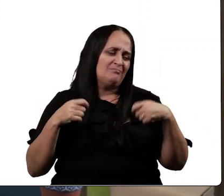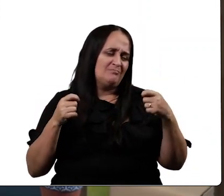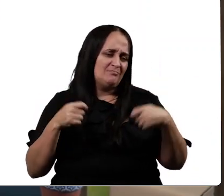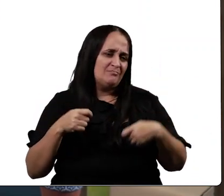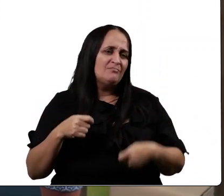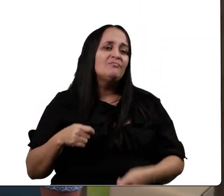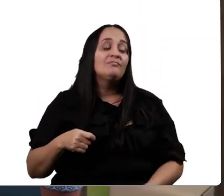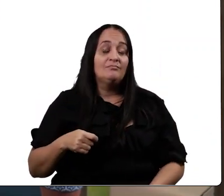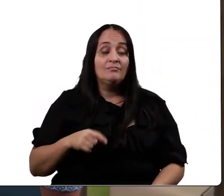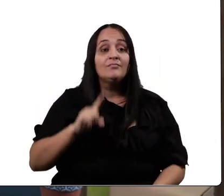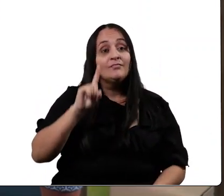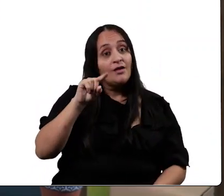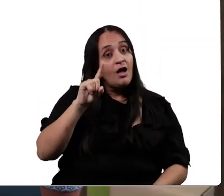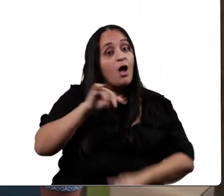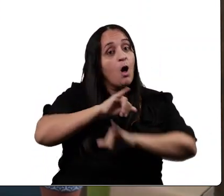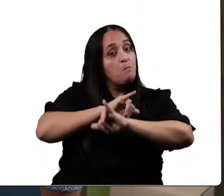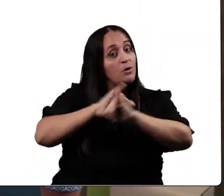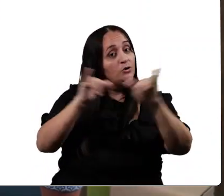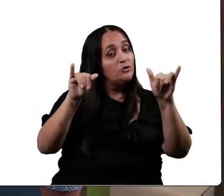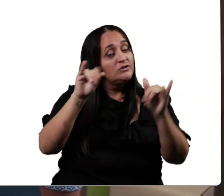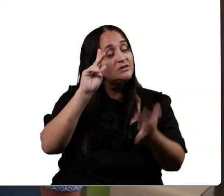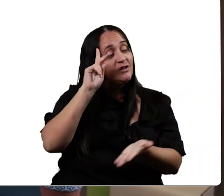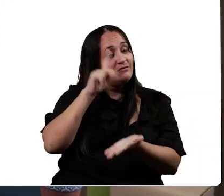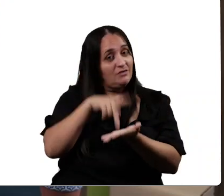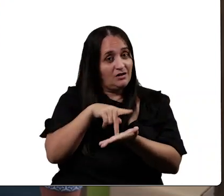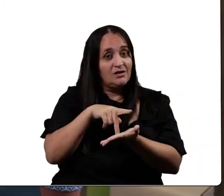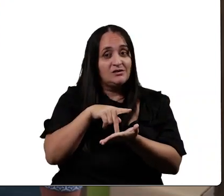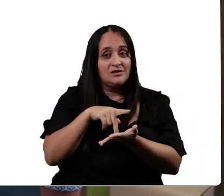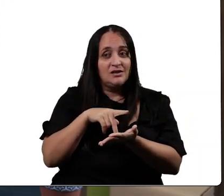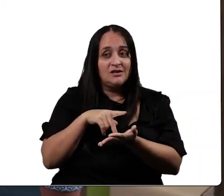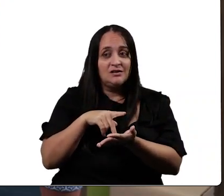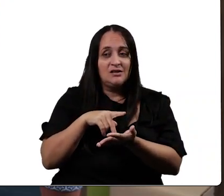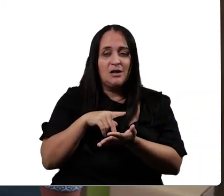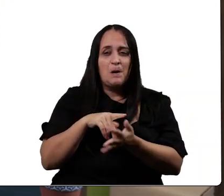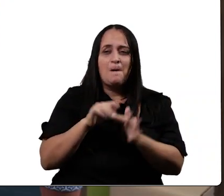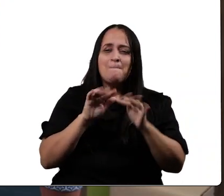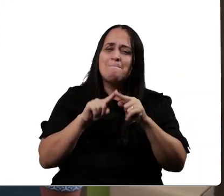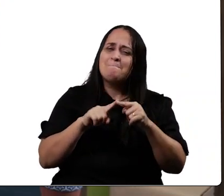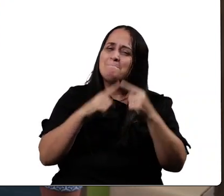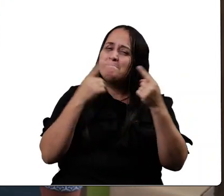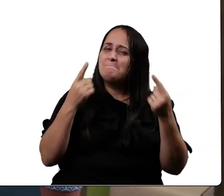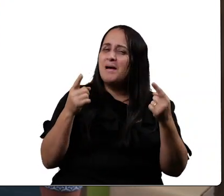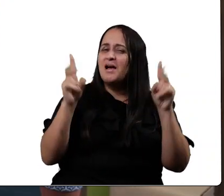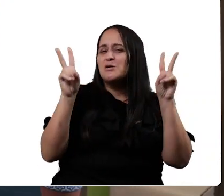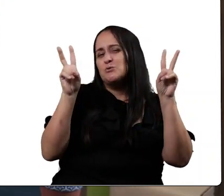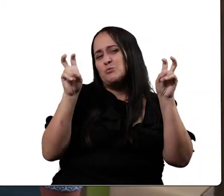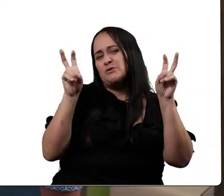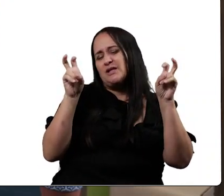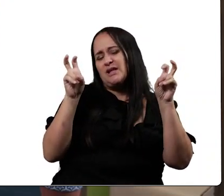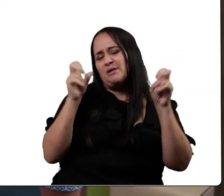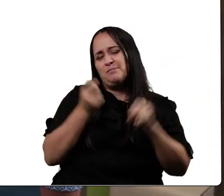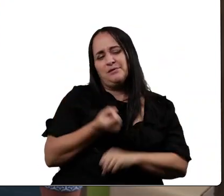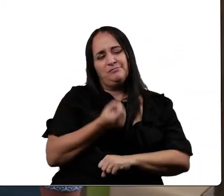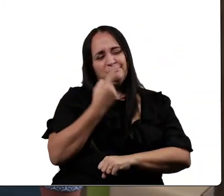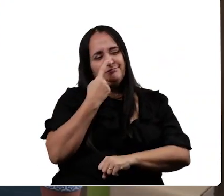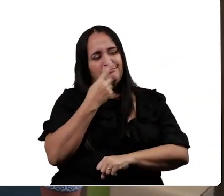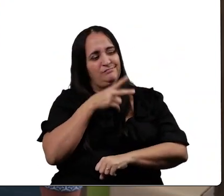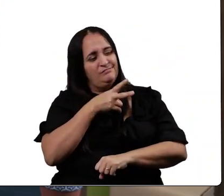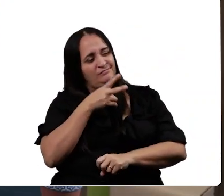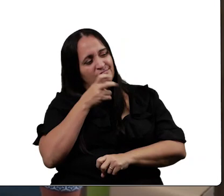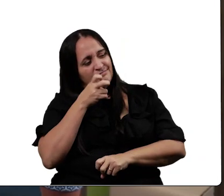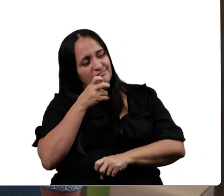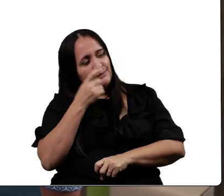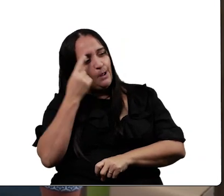sim, é uma notícia verdadeira. E esse tipo de trabalho no título a gente costuma encontrar muito nas redes